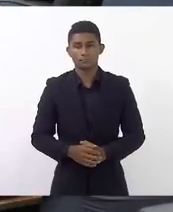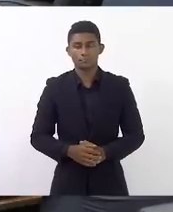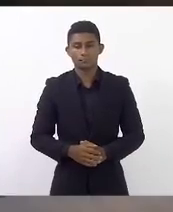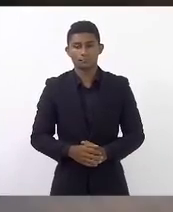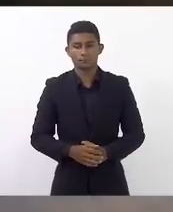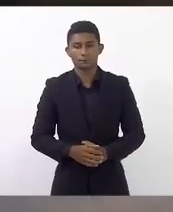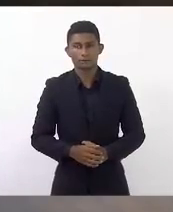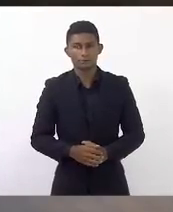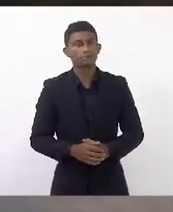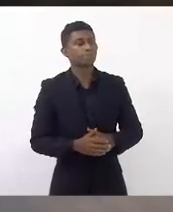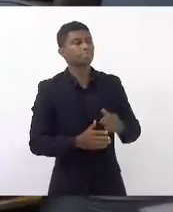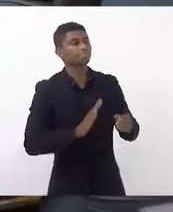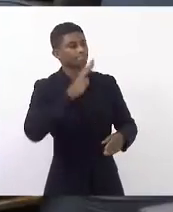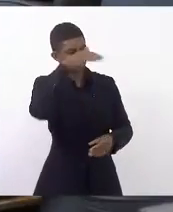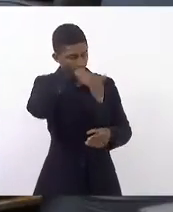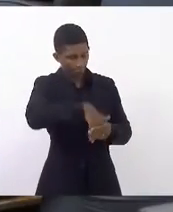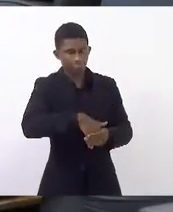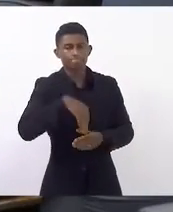Voto sim.